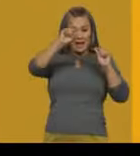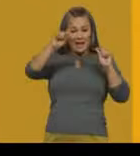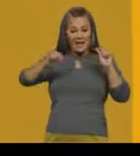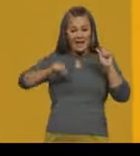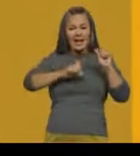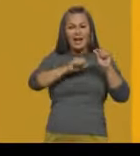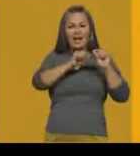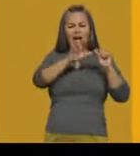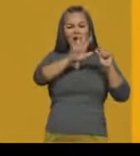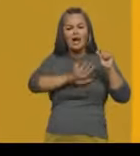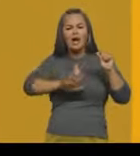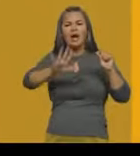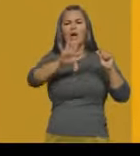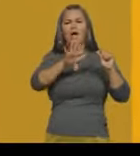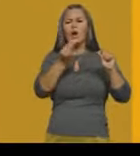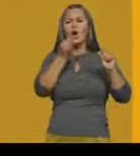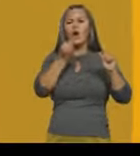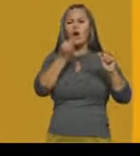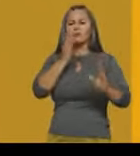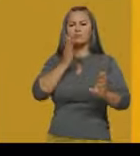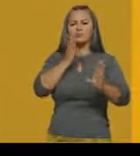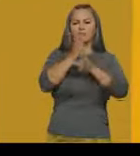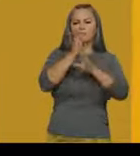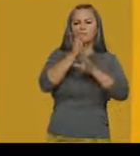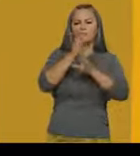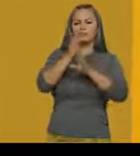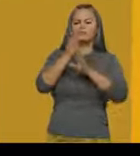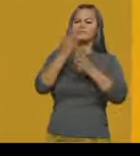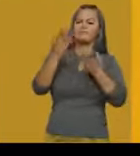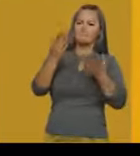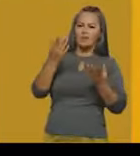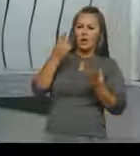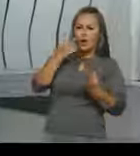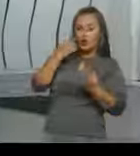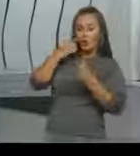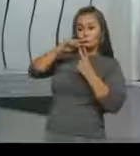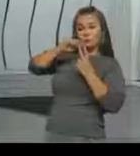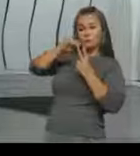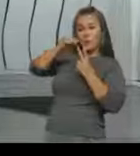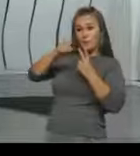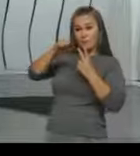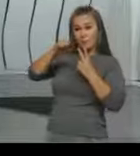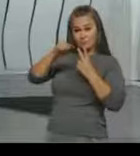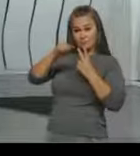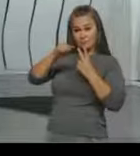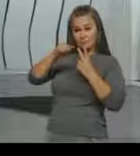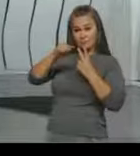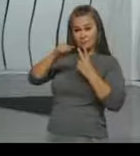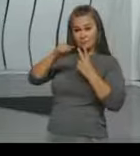que eu calculo? Π vezes raio elevado a 2, ou πr2,